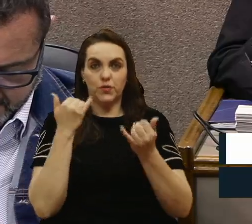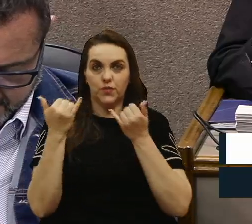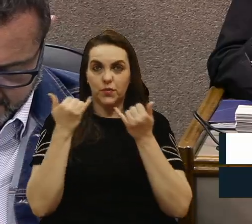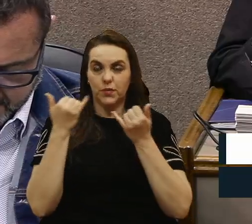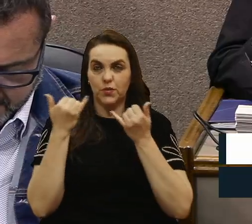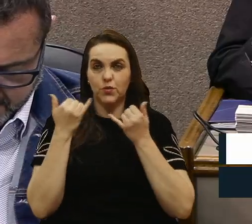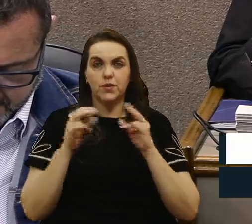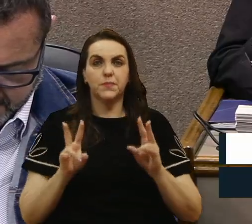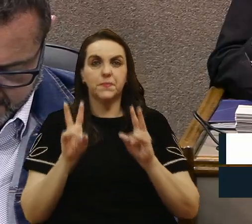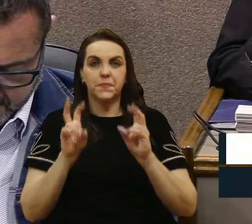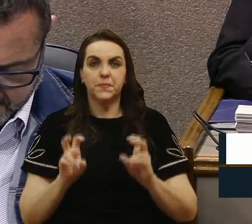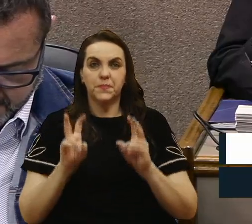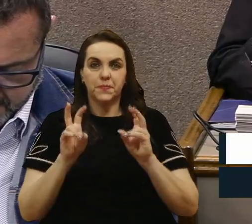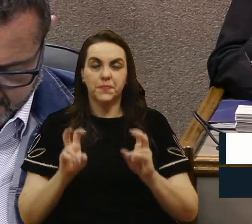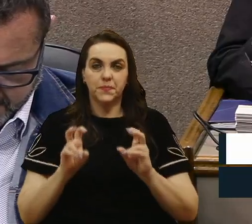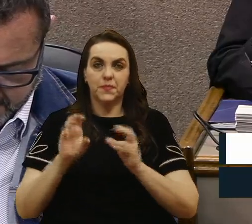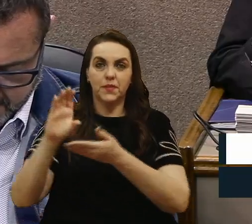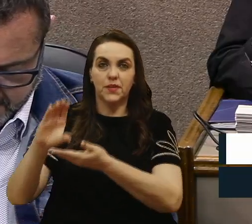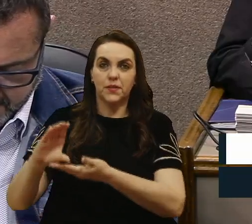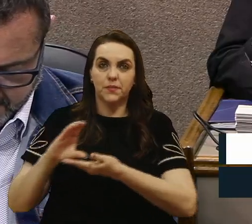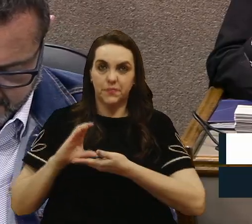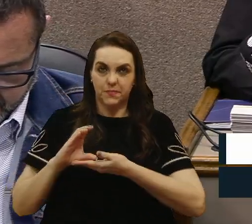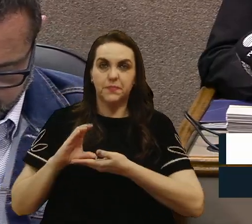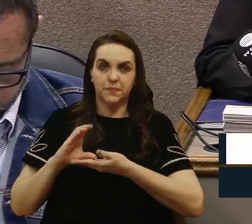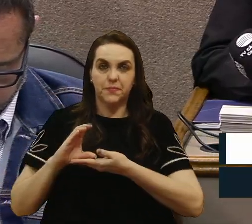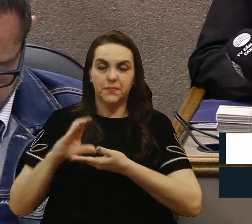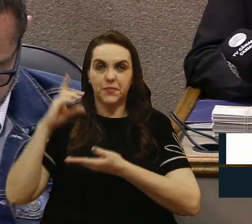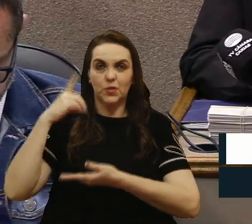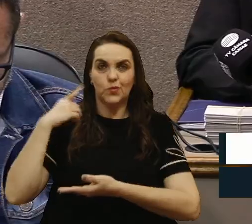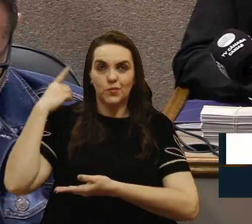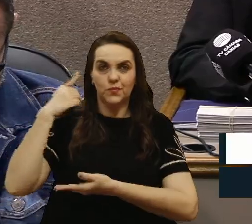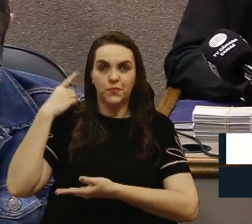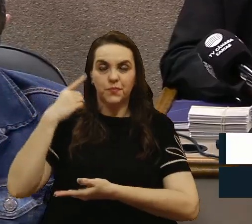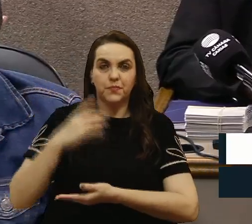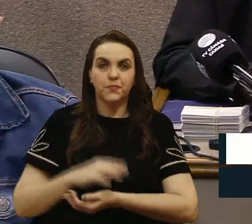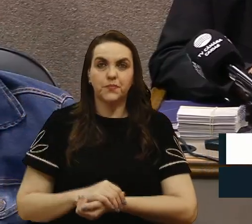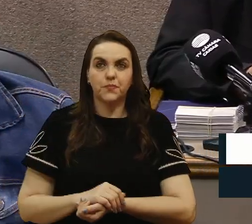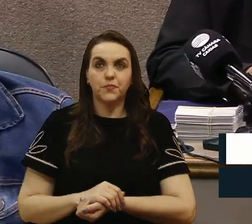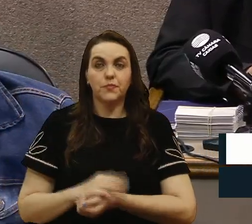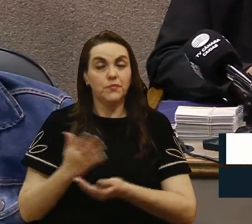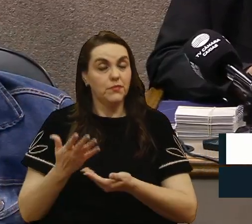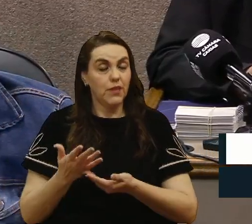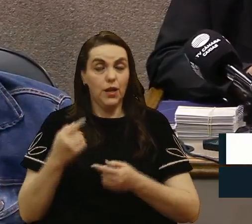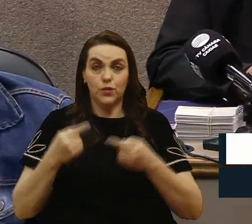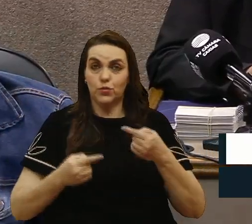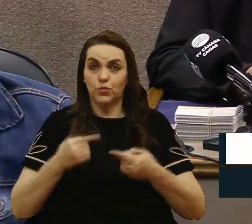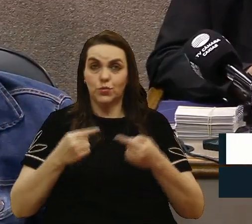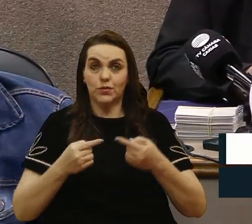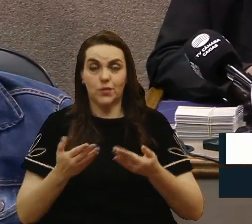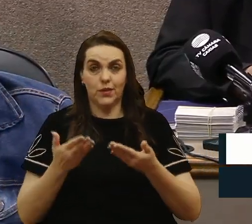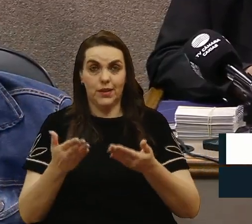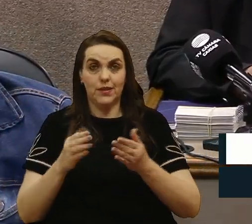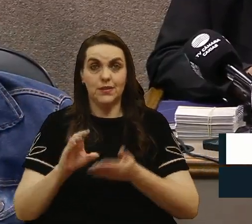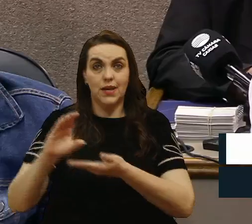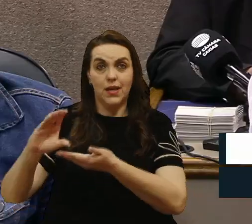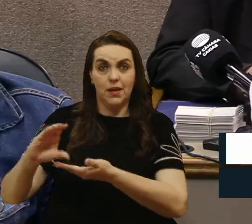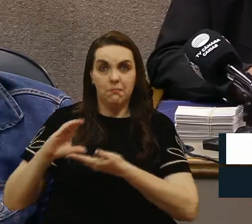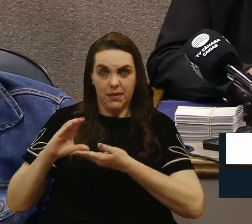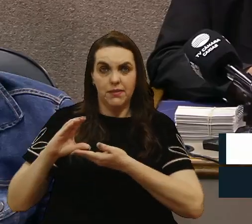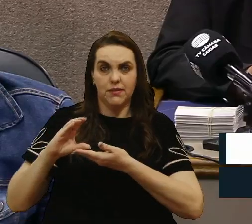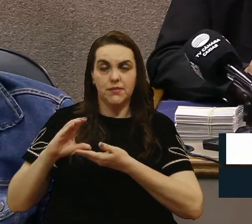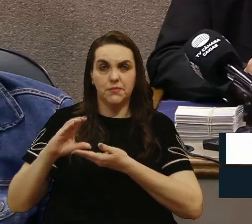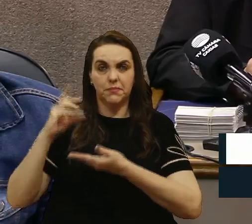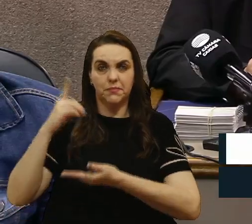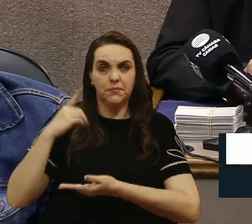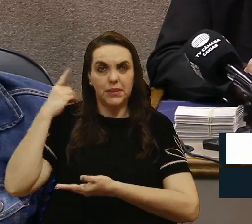a respeito das emendas parlamentares. Essa é a discussão, emendas